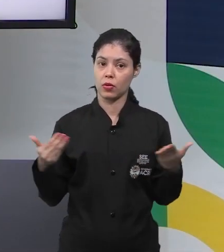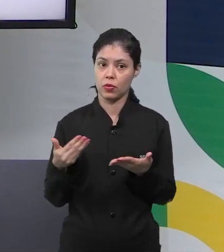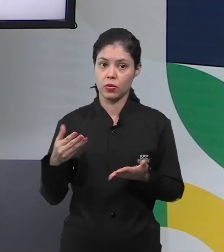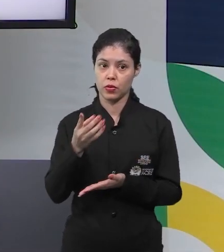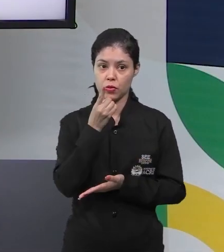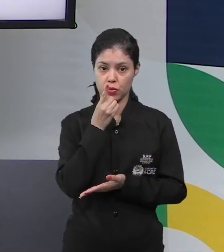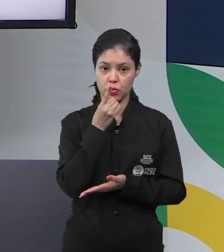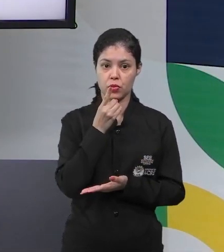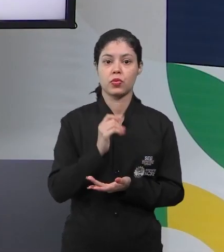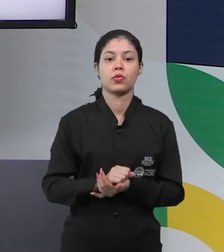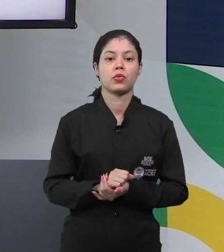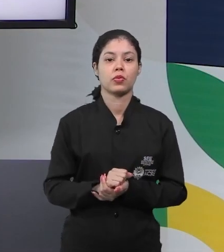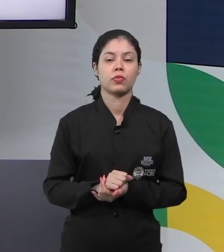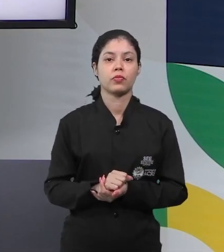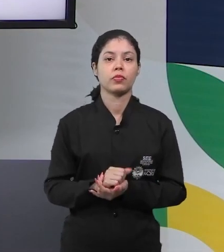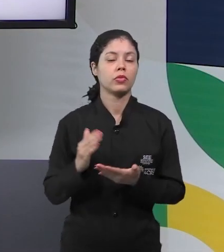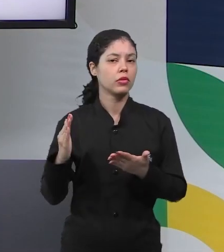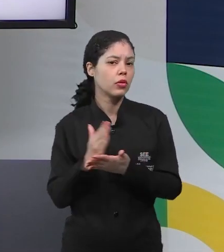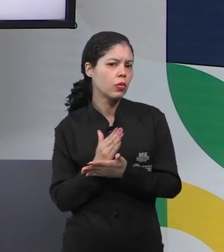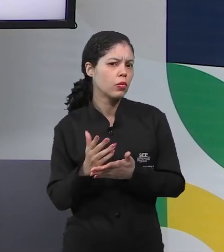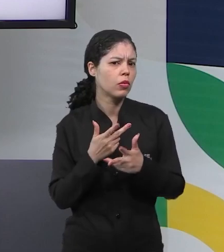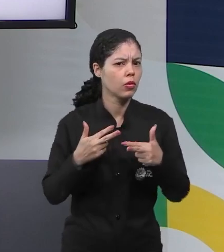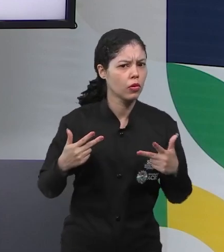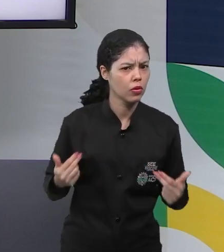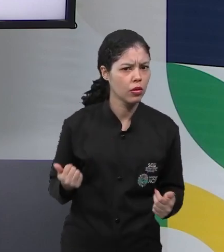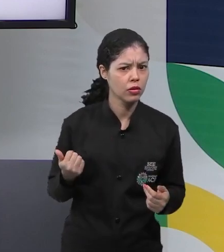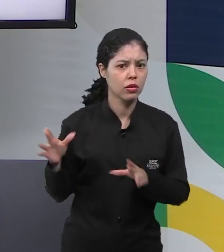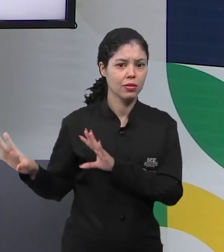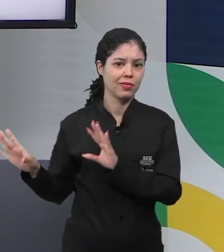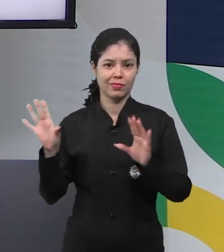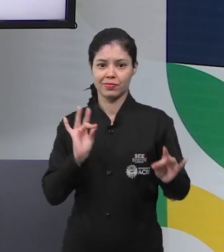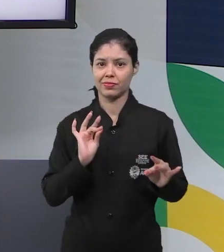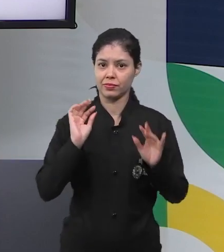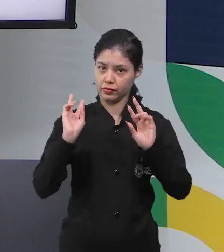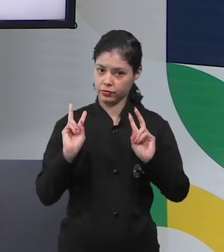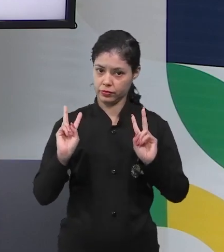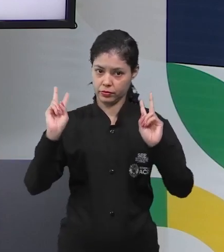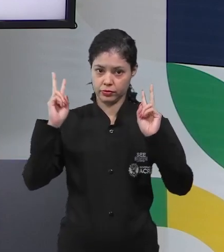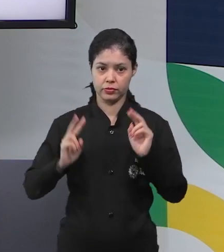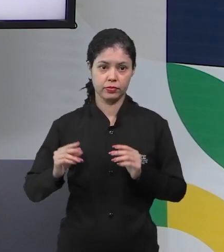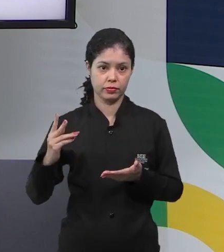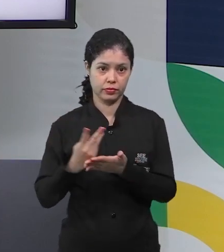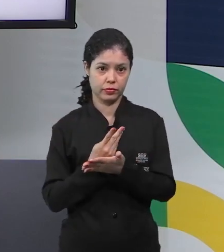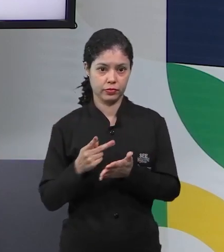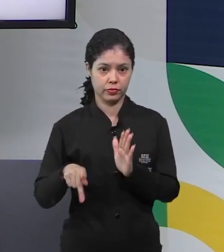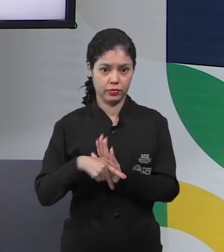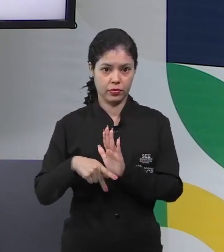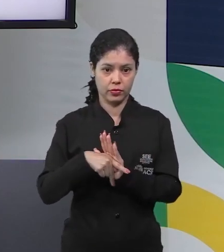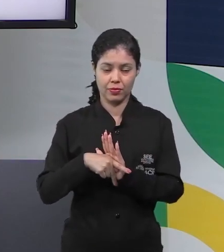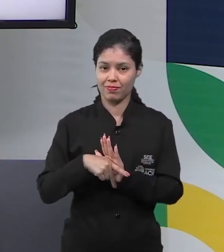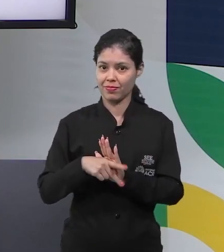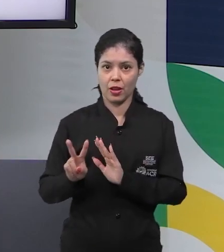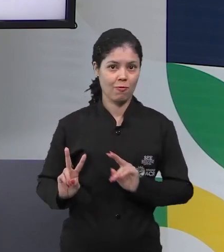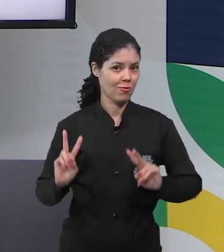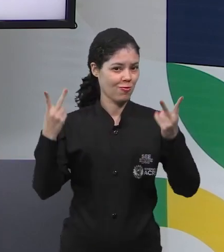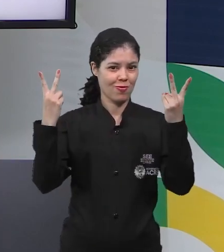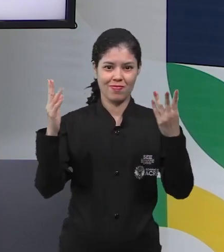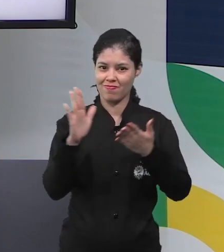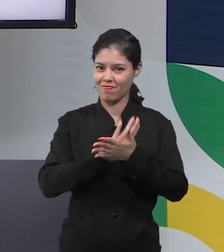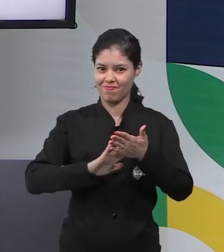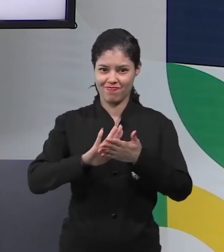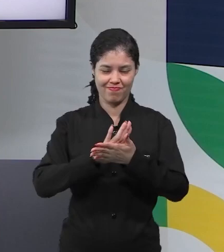atualidade, elas são alguma coisa que não traz vitória para ninguém.